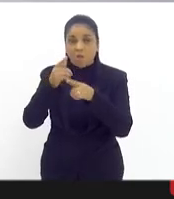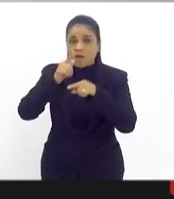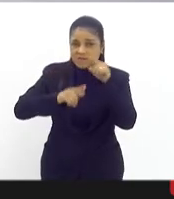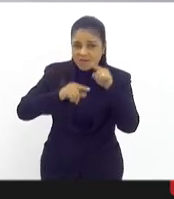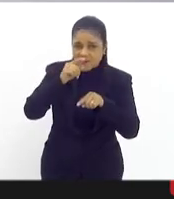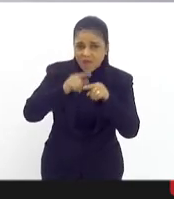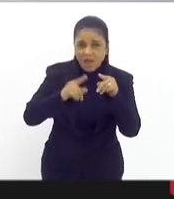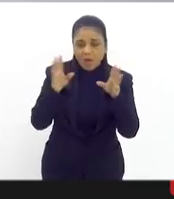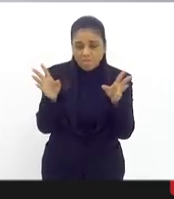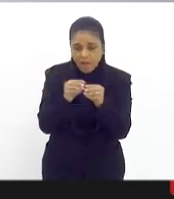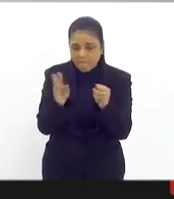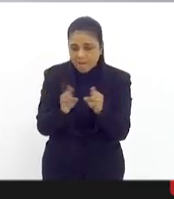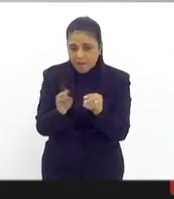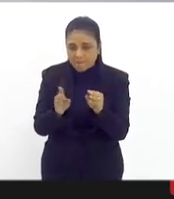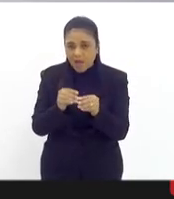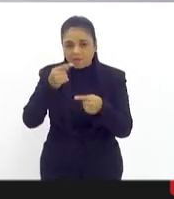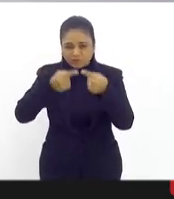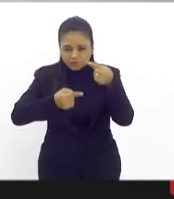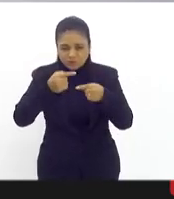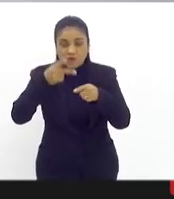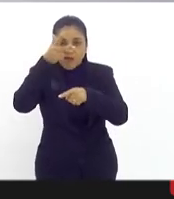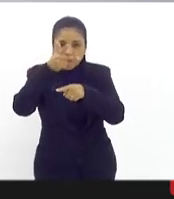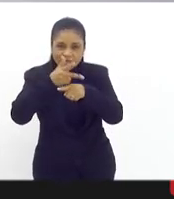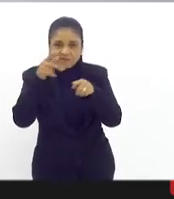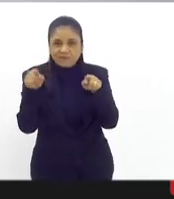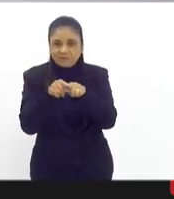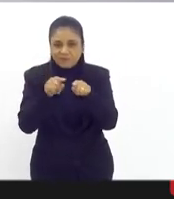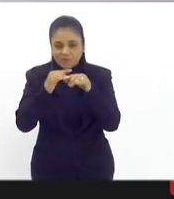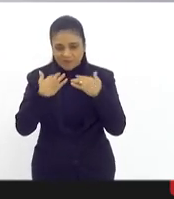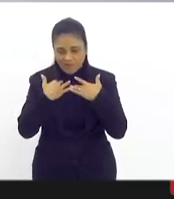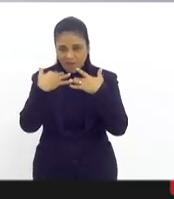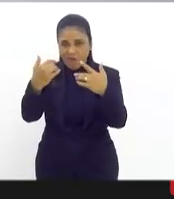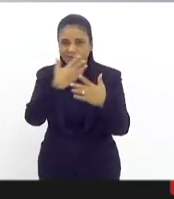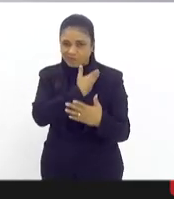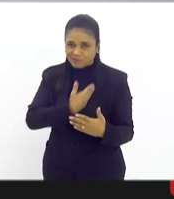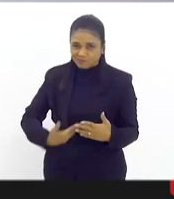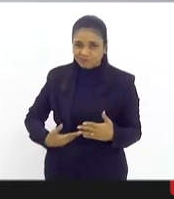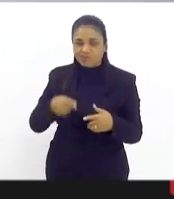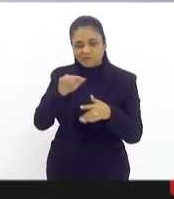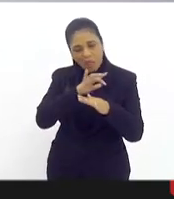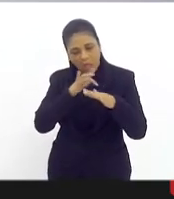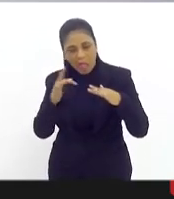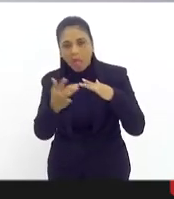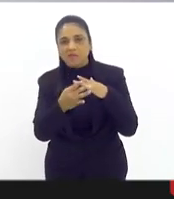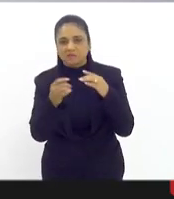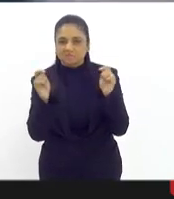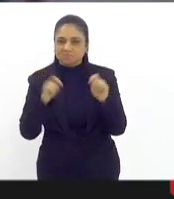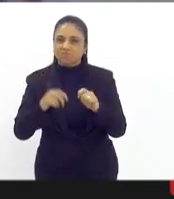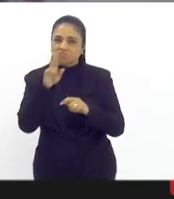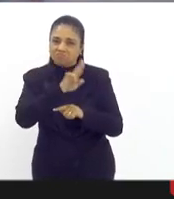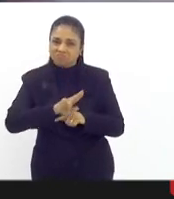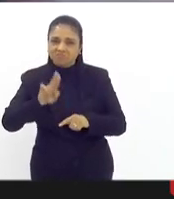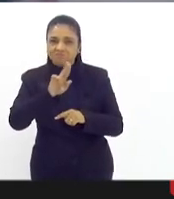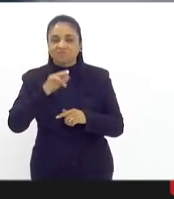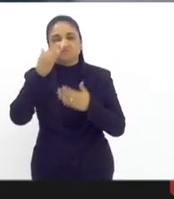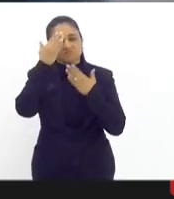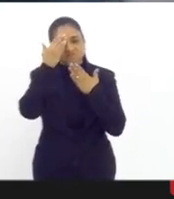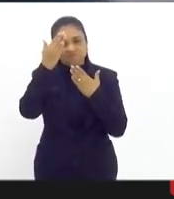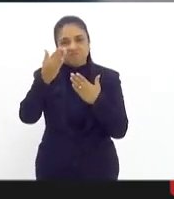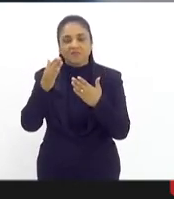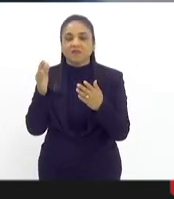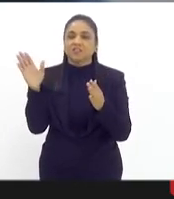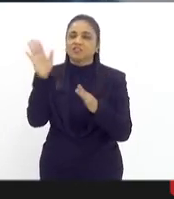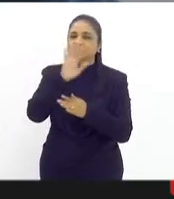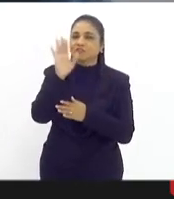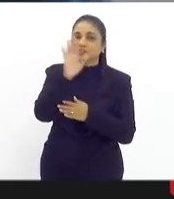tudo que foi discutido, inclusive a gravação também dessa audiência, para que vocês possam usar nas suas redes. Tá bom? Beleza. Obrigada, pessoal. Tchau a